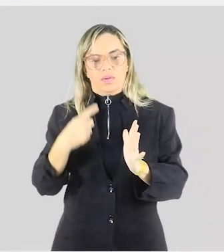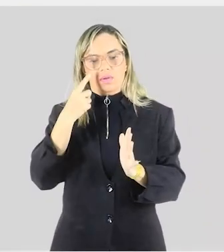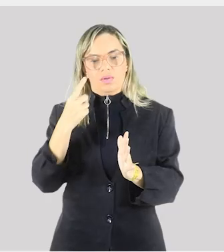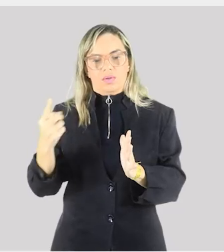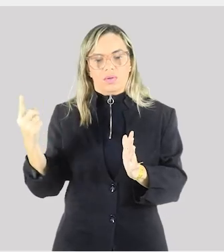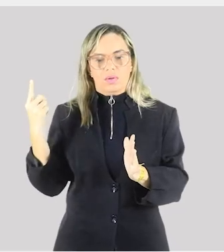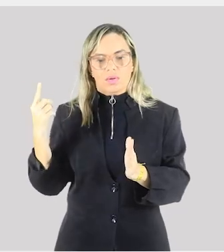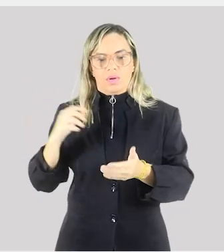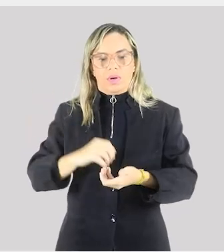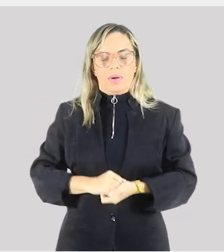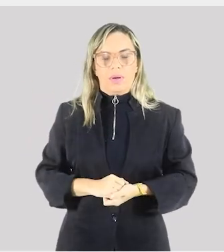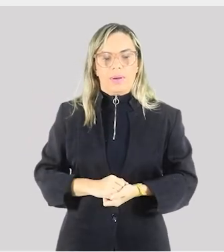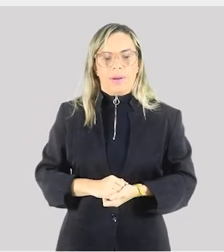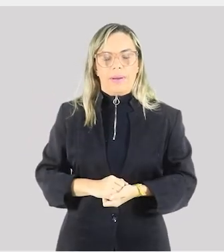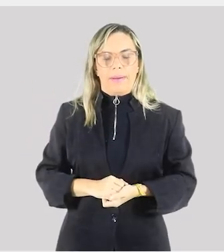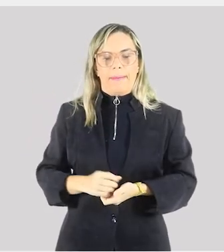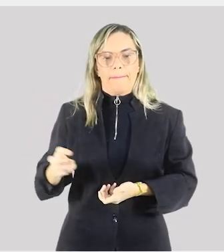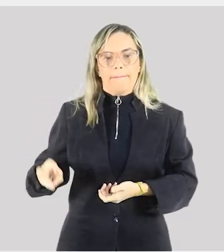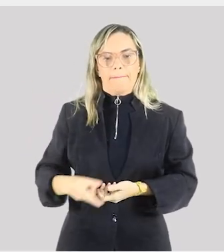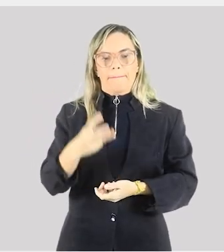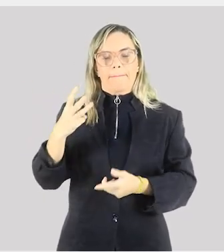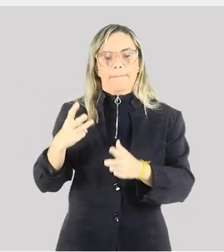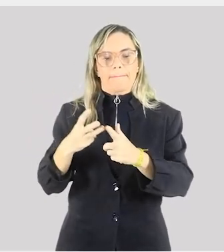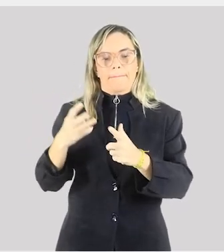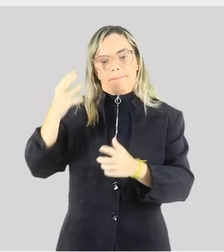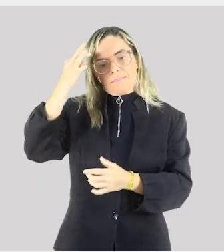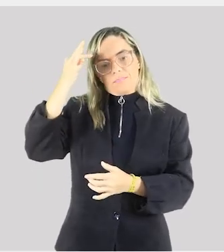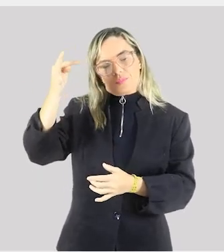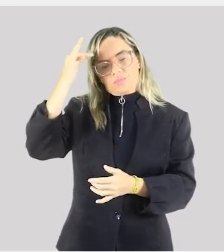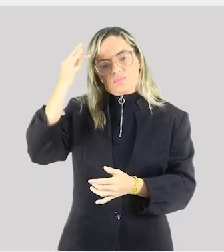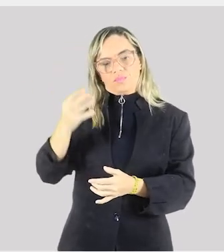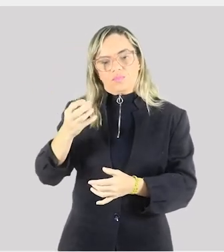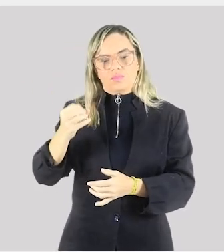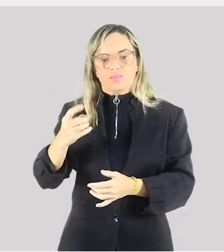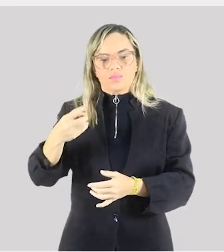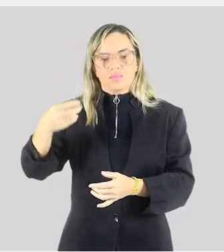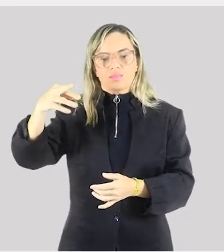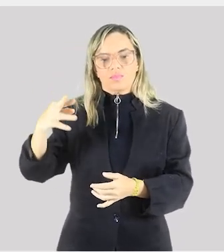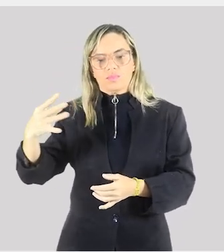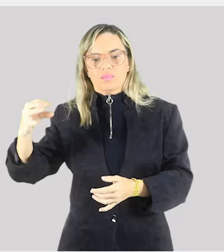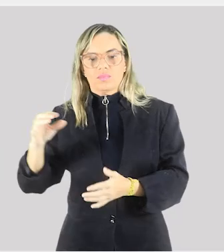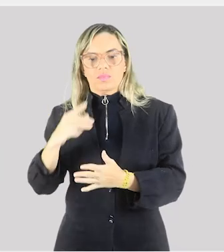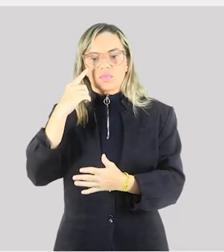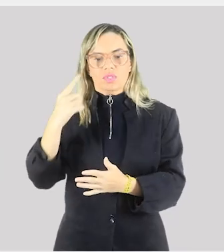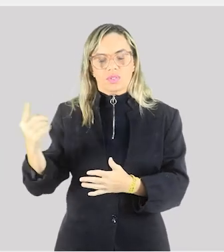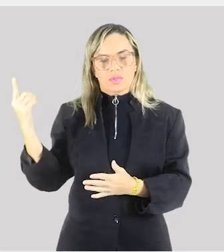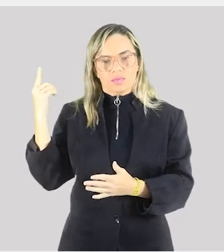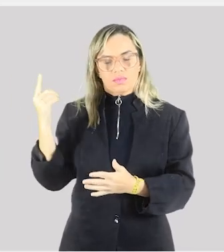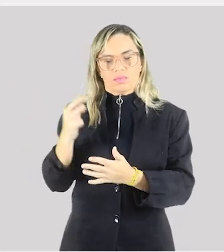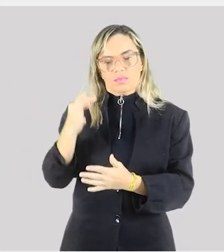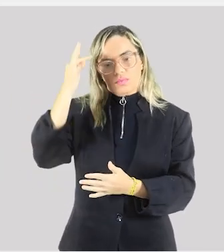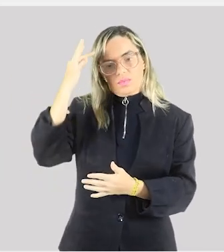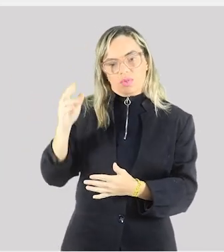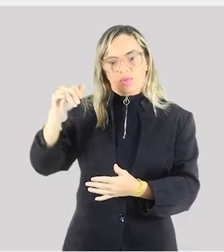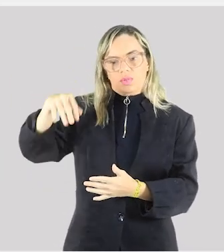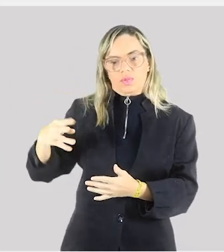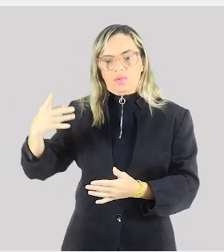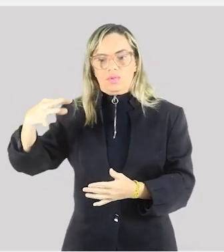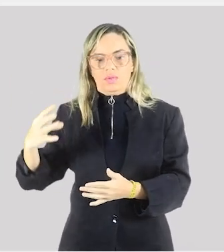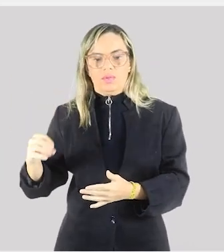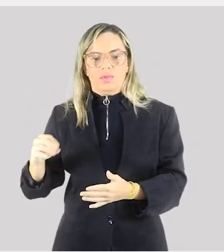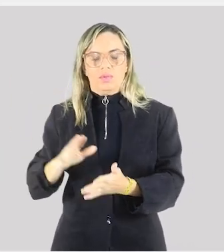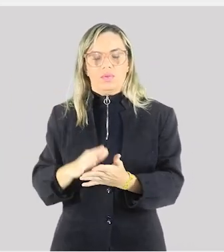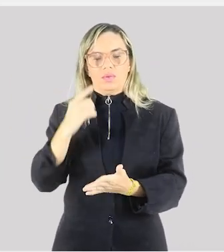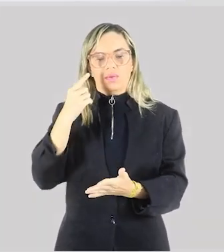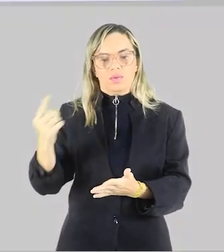observamos a teoria do órgão, ou também chamada de teoria da imputação, ou teoria da imputação volitiva, perfeito?